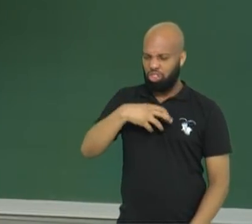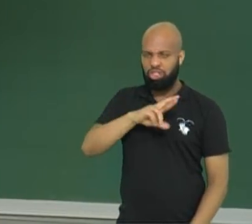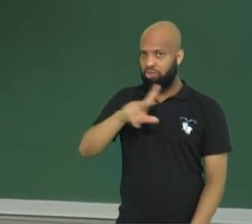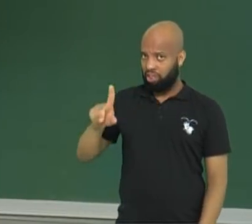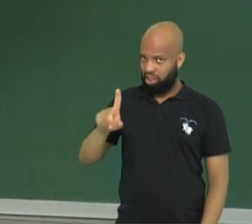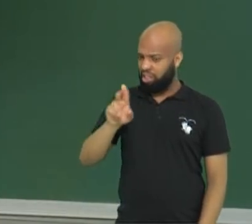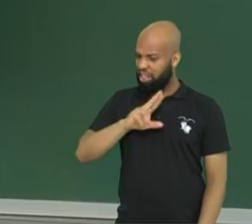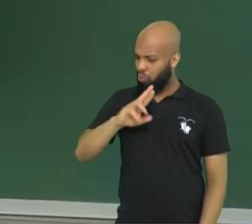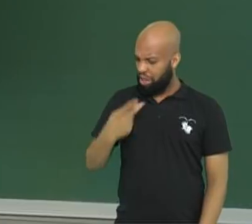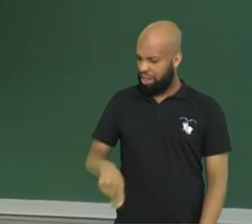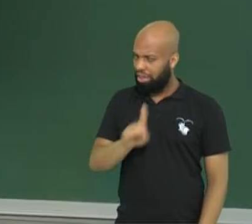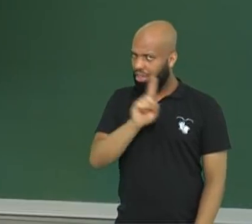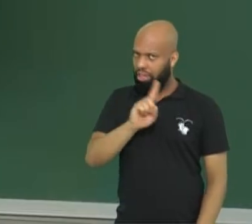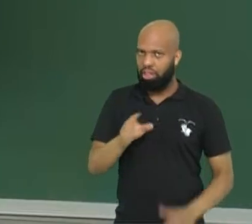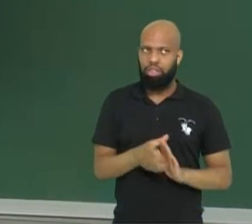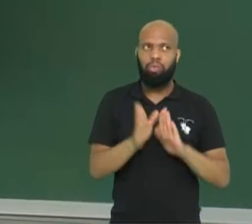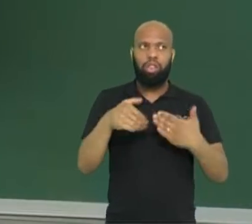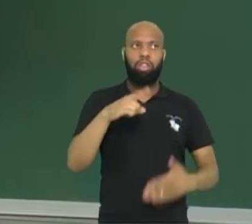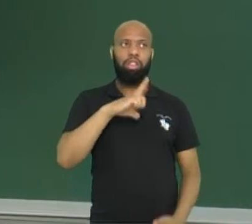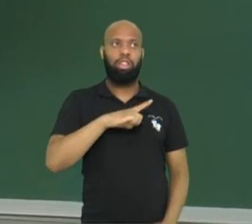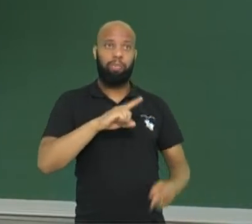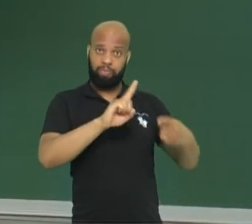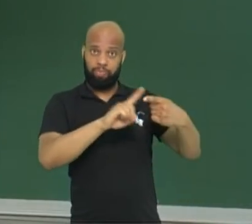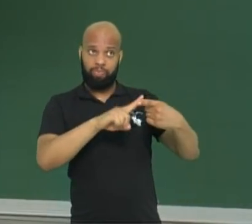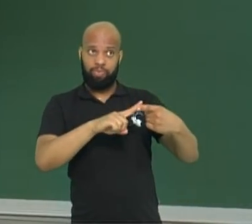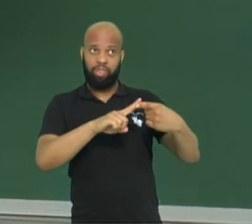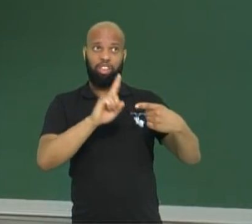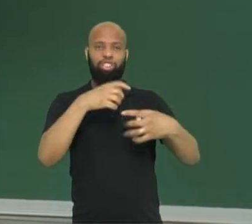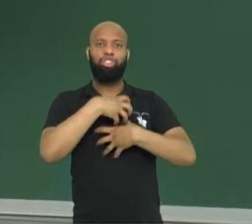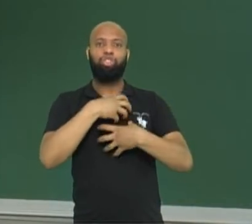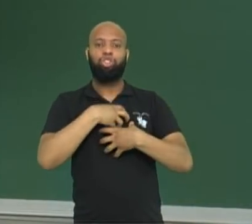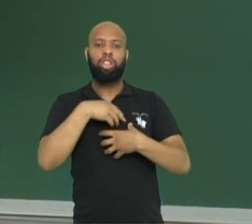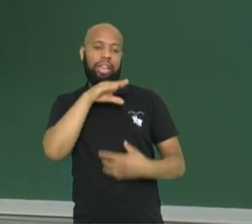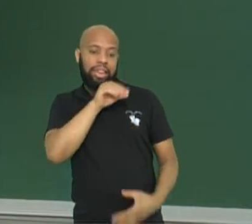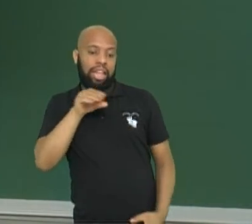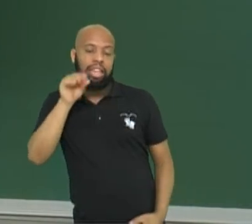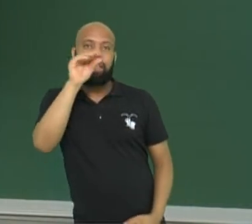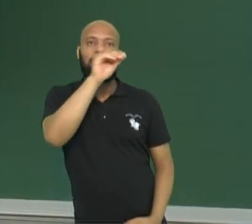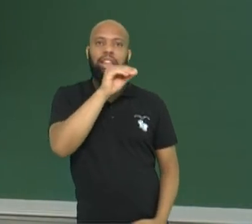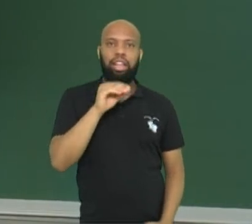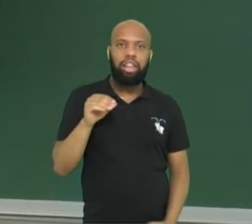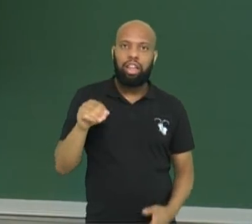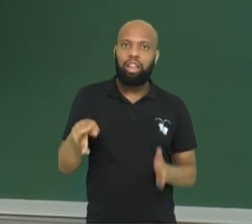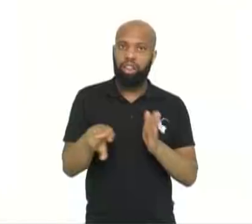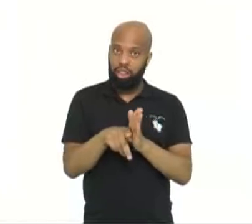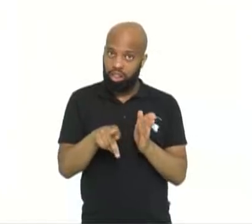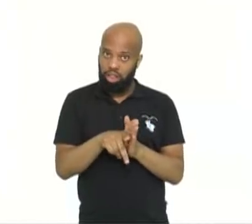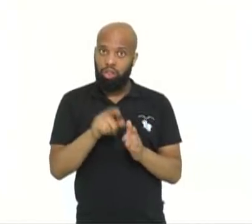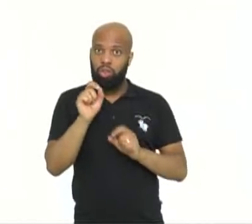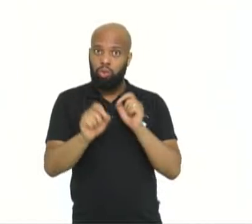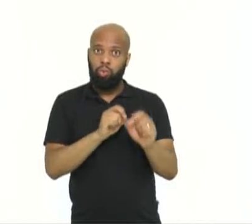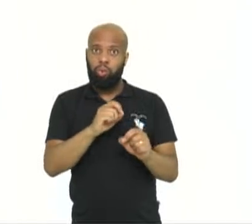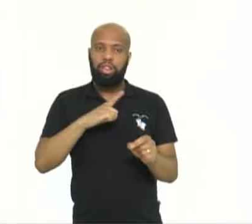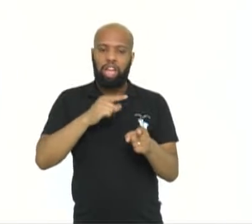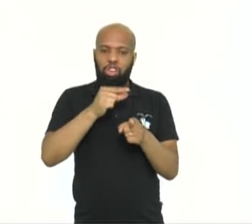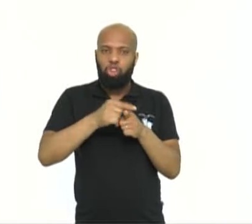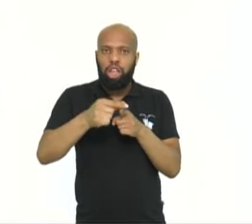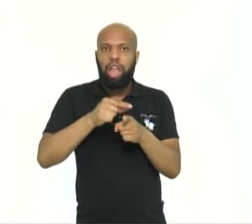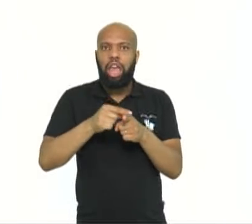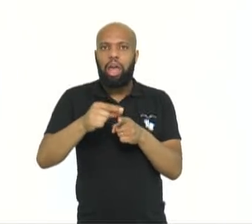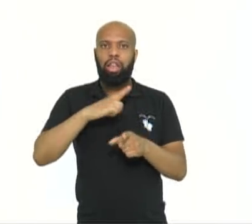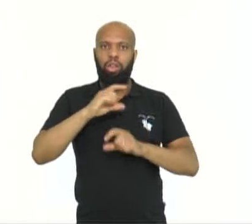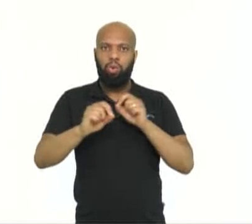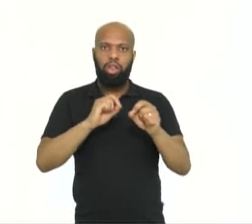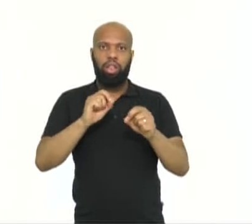diferente. Então veja lá, sotaque é o fenômeno fonético, fonológico, em que pessoas de uma determinada